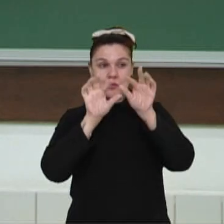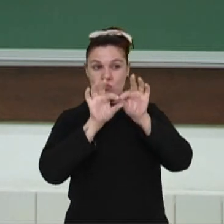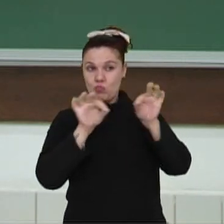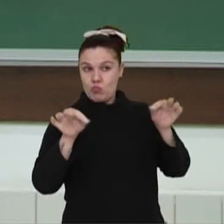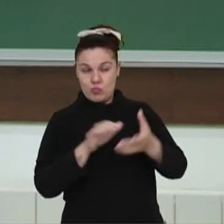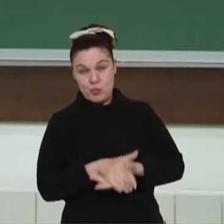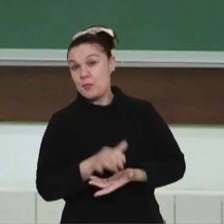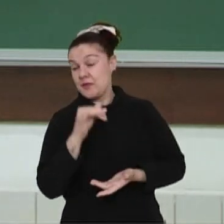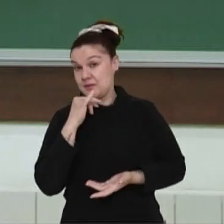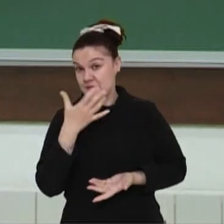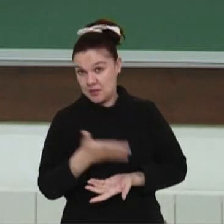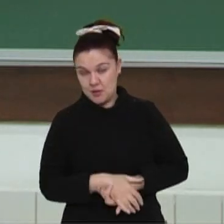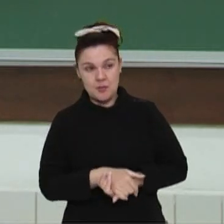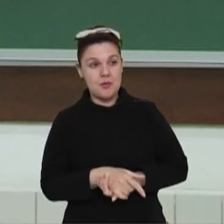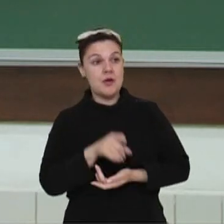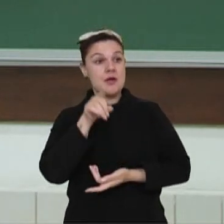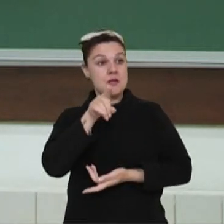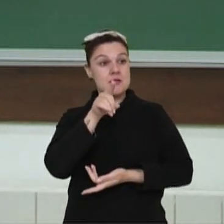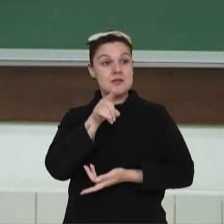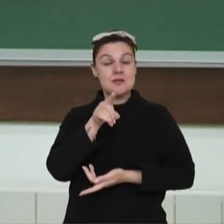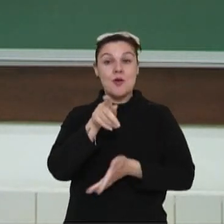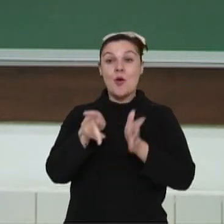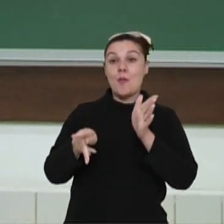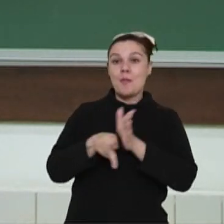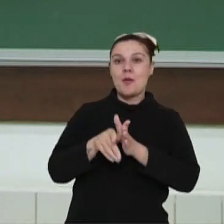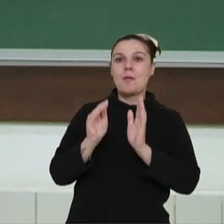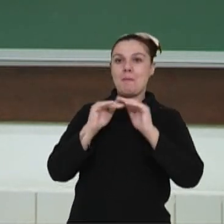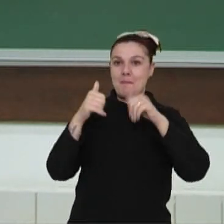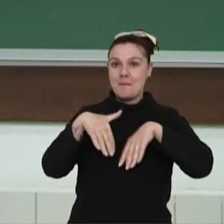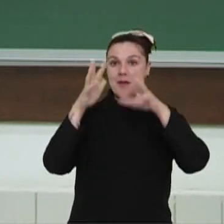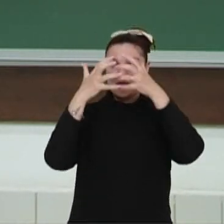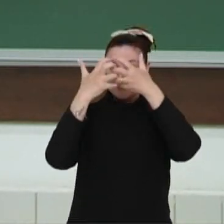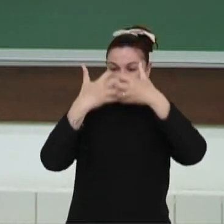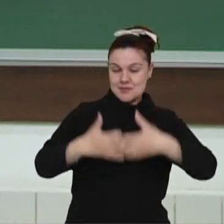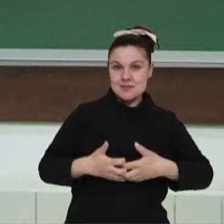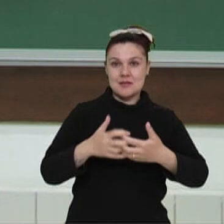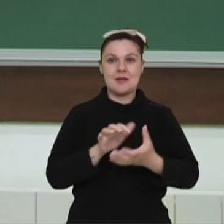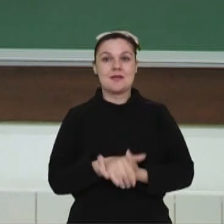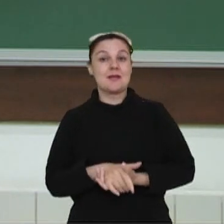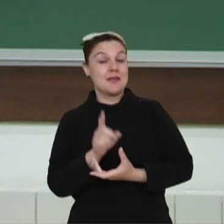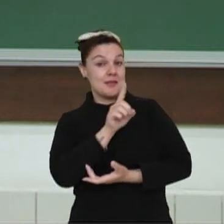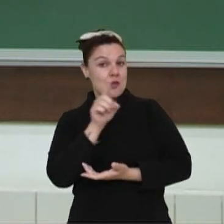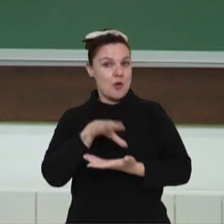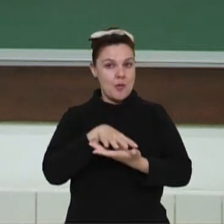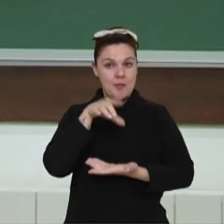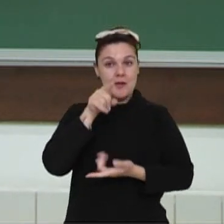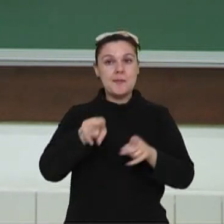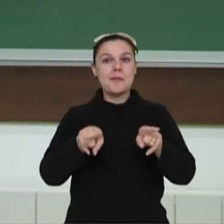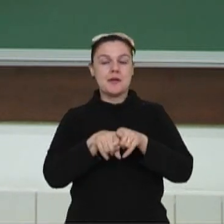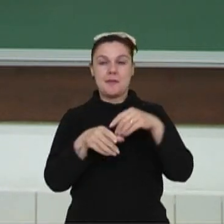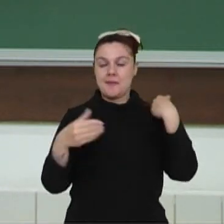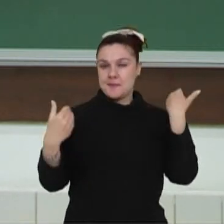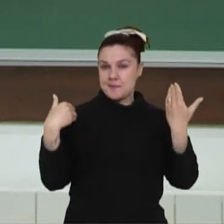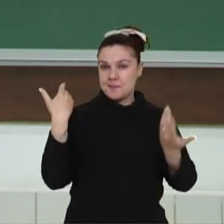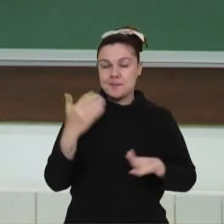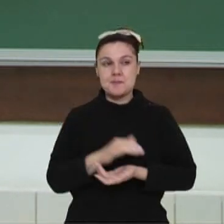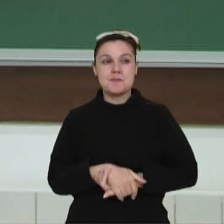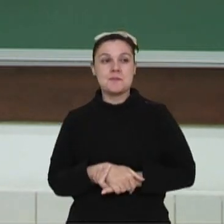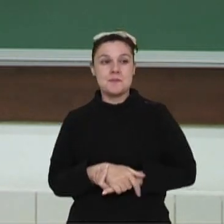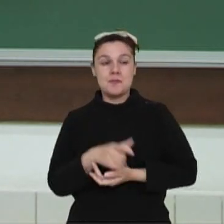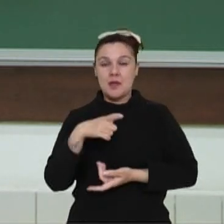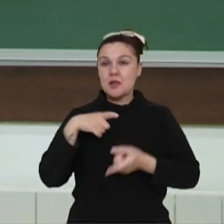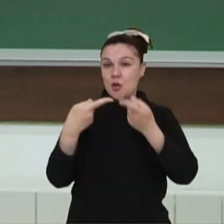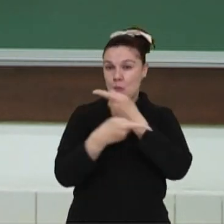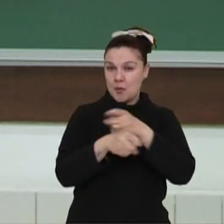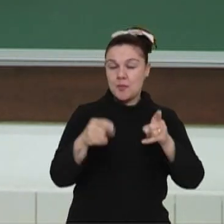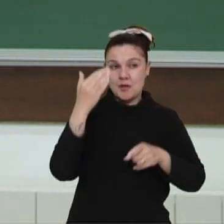simples, digamos assim. Então, isso já entraria nas mais complexas, nas imateriais. Mas também lazer. Então, a gente tem uma música do